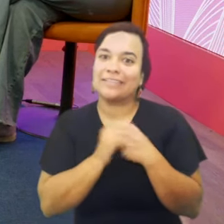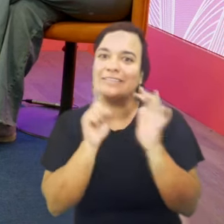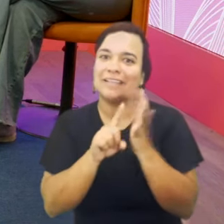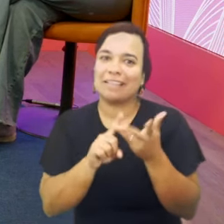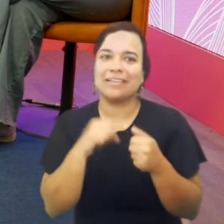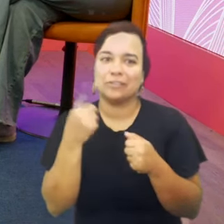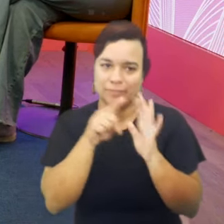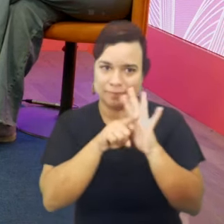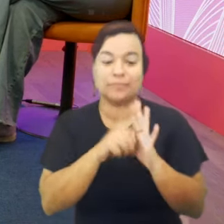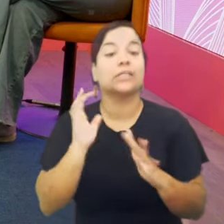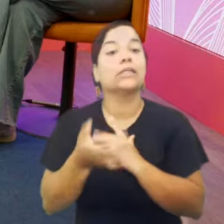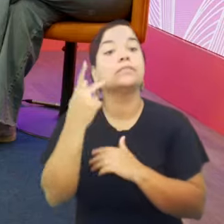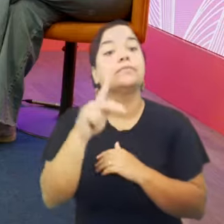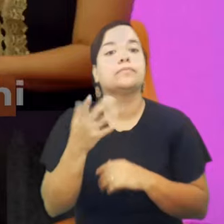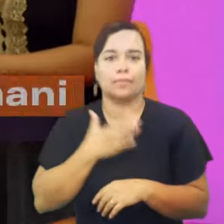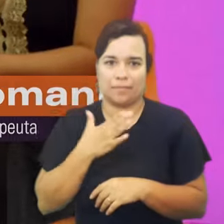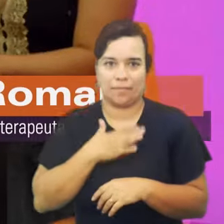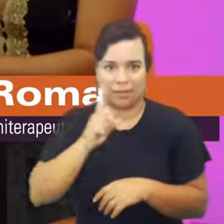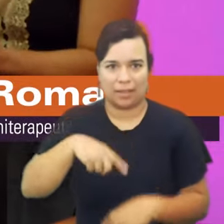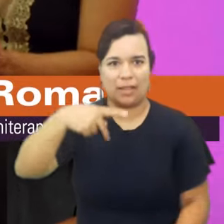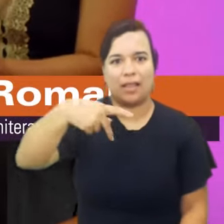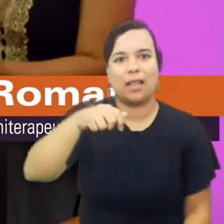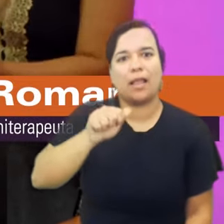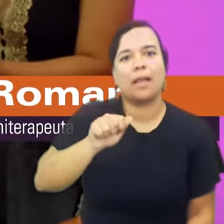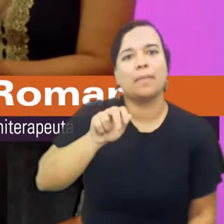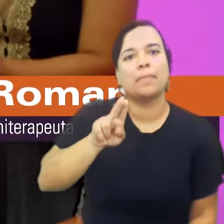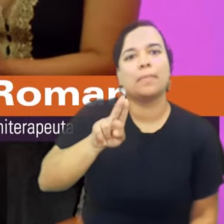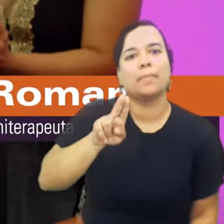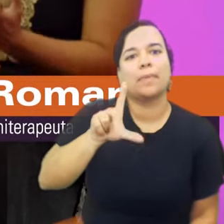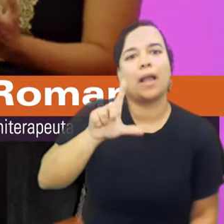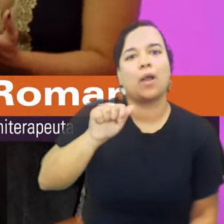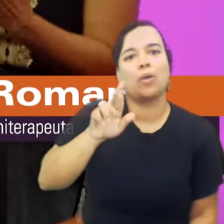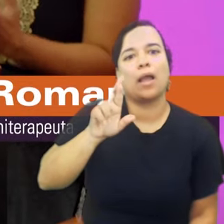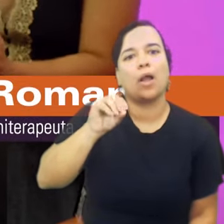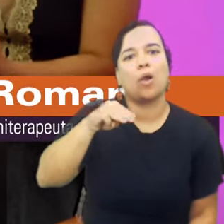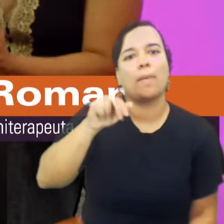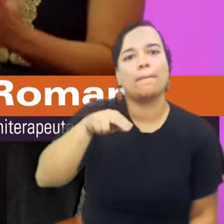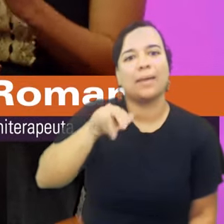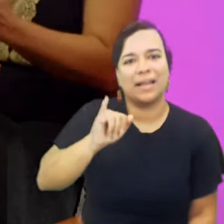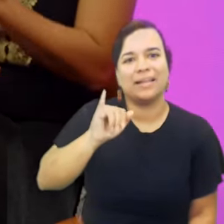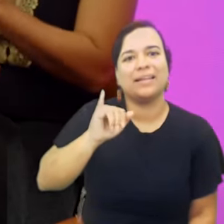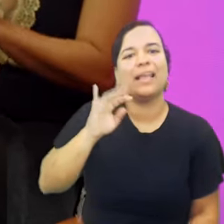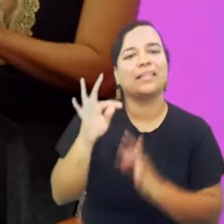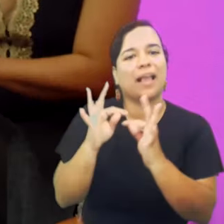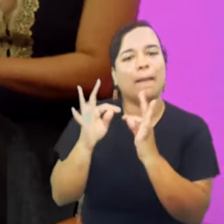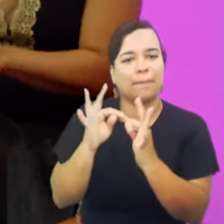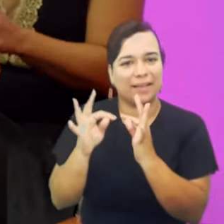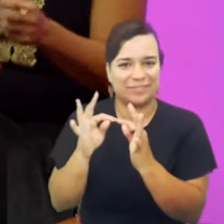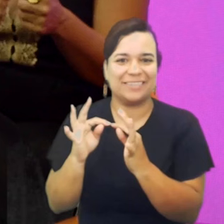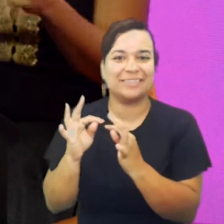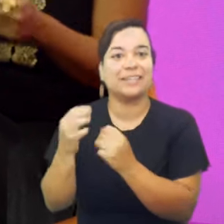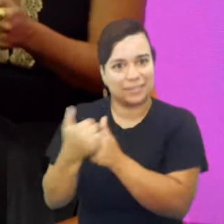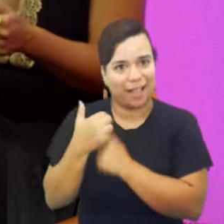analisar. Por favor, sua rede social. A minha rede social é Paula Romani Terapeuta. Vai lá, me segue, manda uma mensagem pra gente, fala